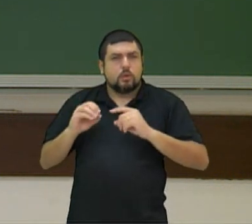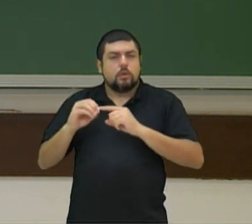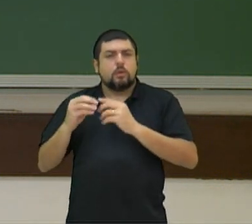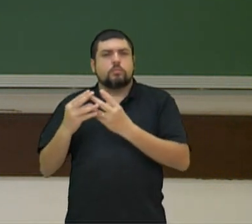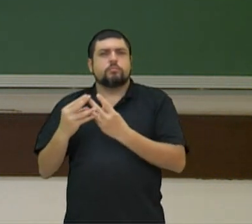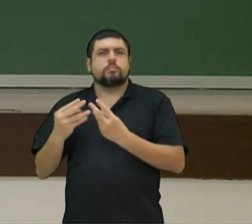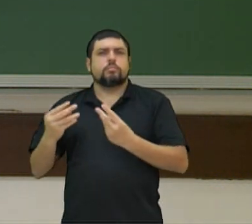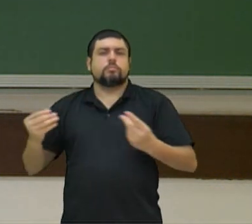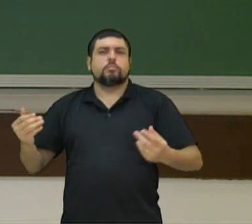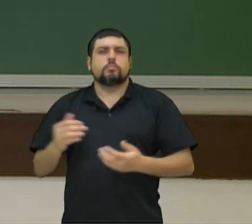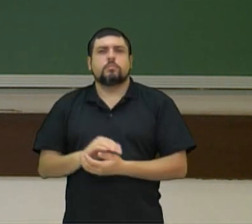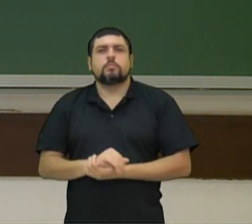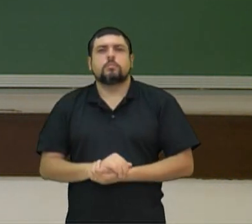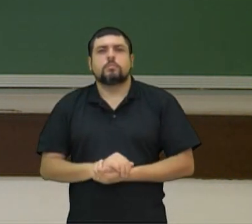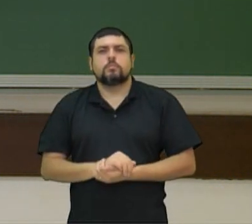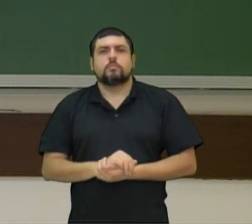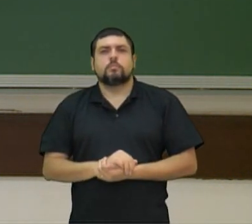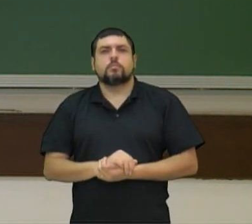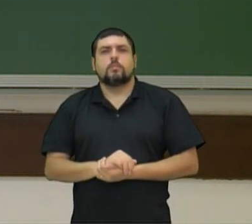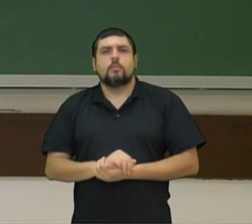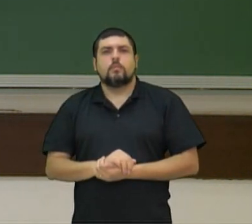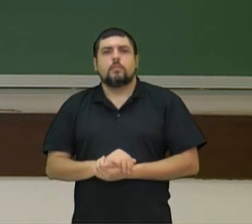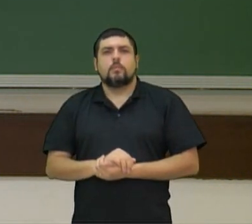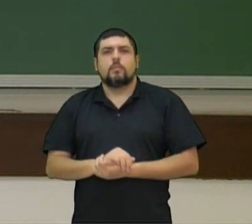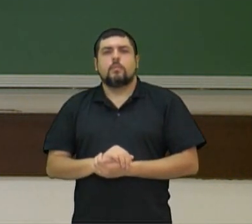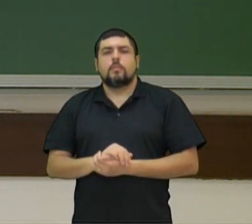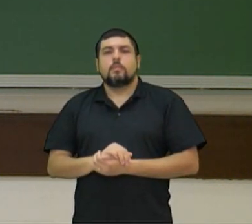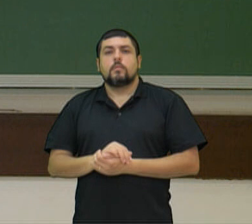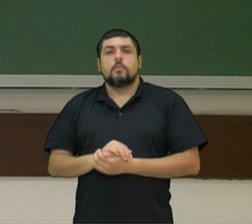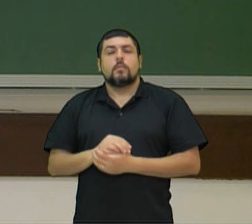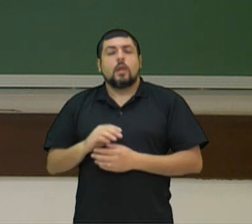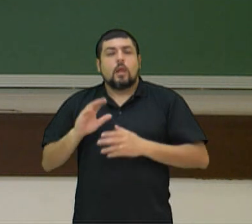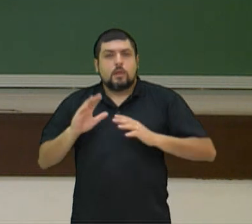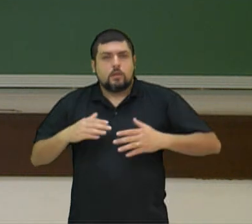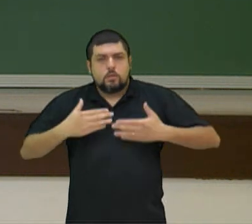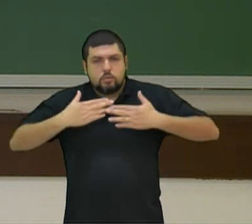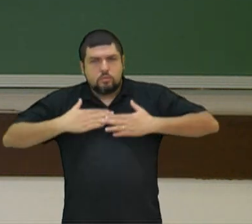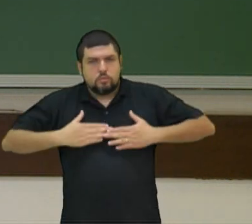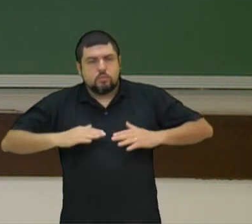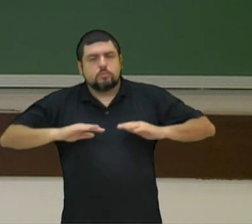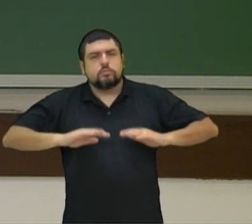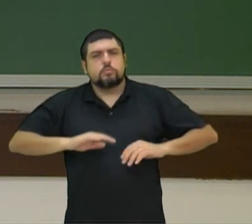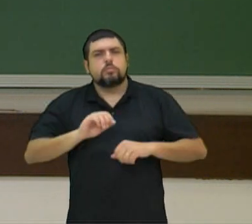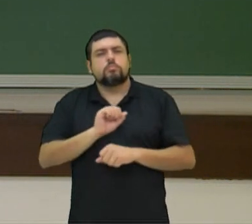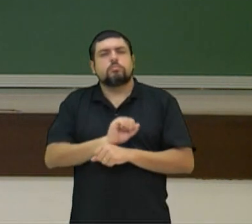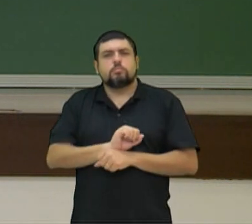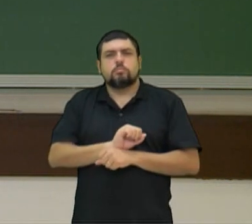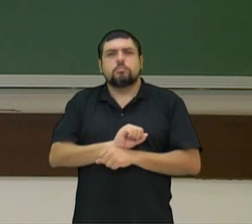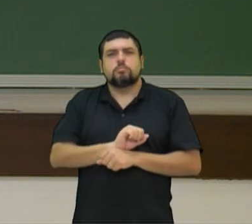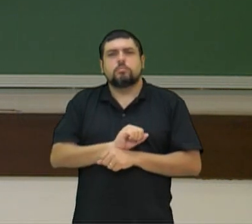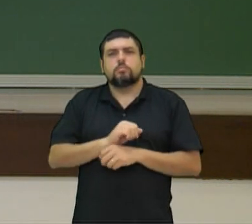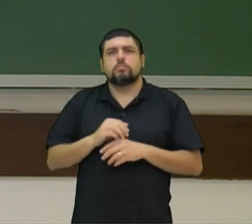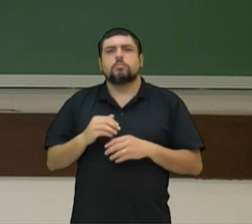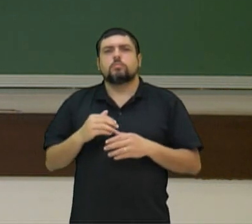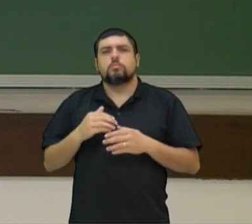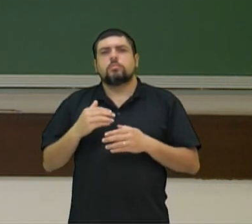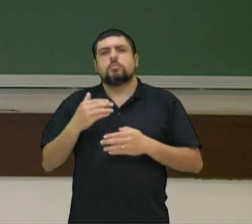destruir. Muito bem. Esse processo fica ali paradinho. E aí, esse óvulo, ele